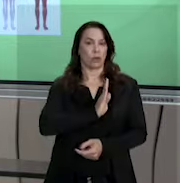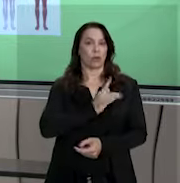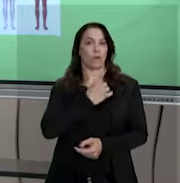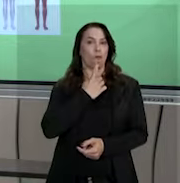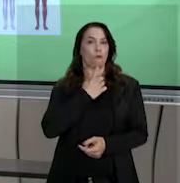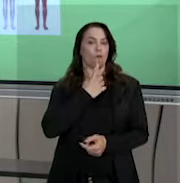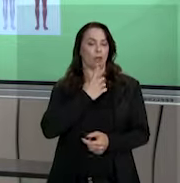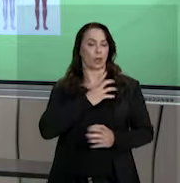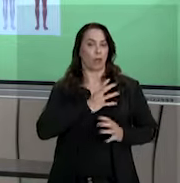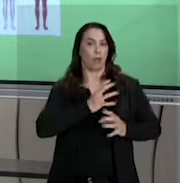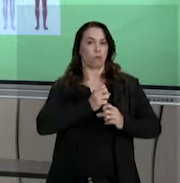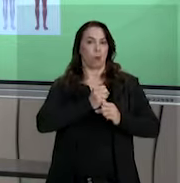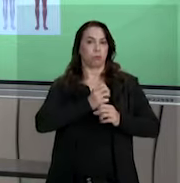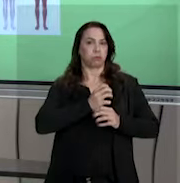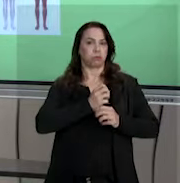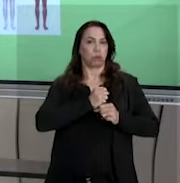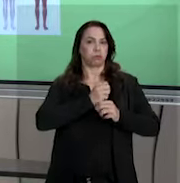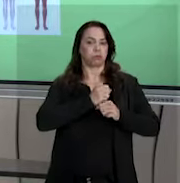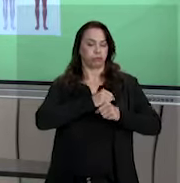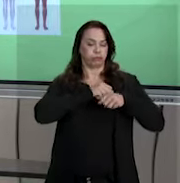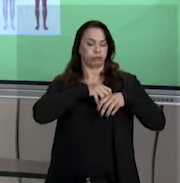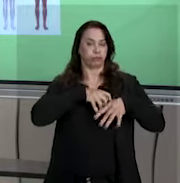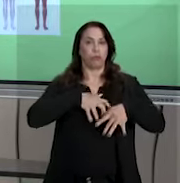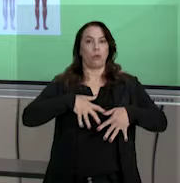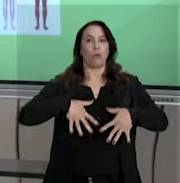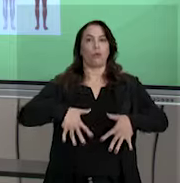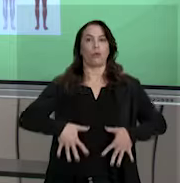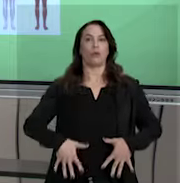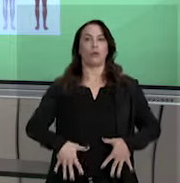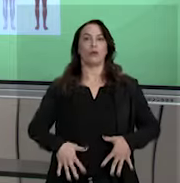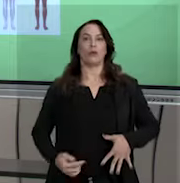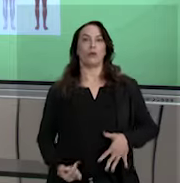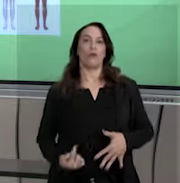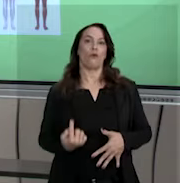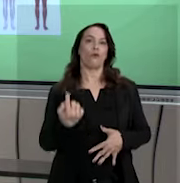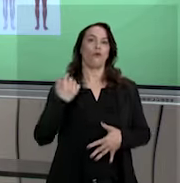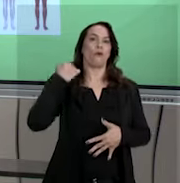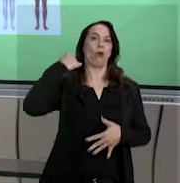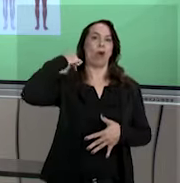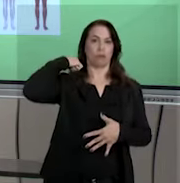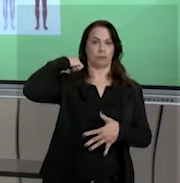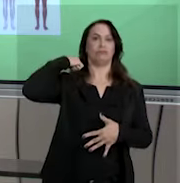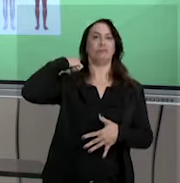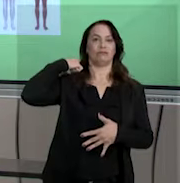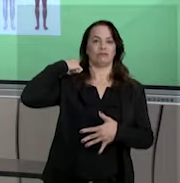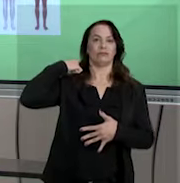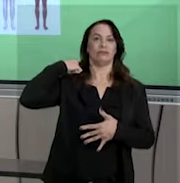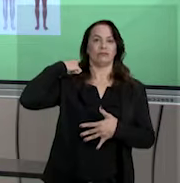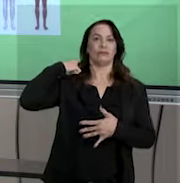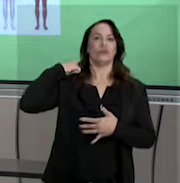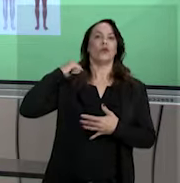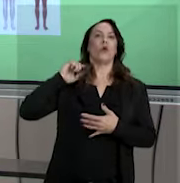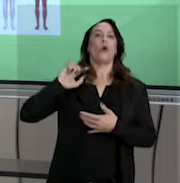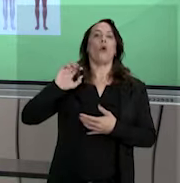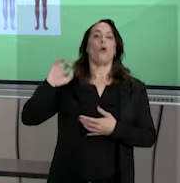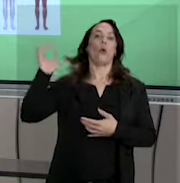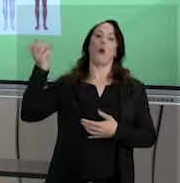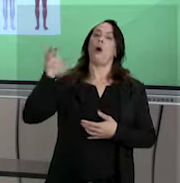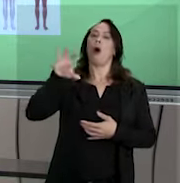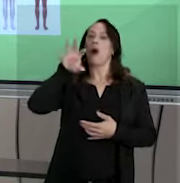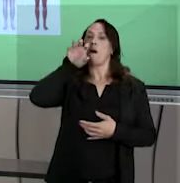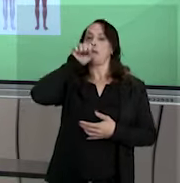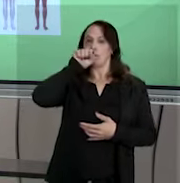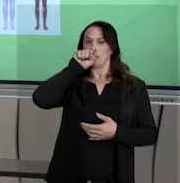sangue vai circular no corpo, vai lá para o pulmão, troca o gás, né, oxigênio por gás carbônico, o